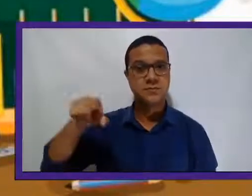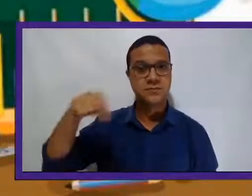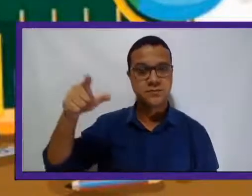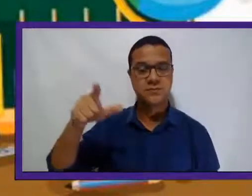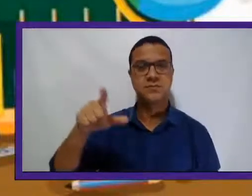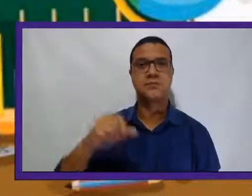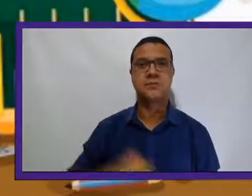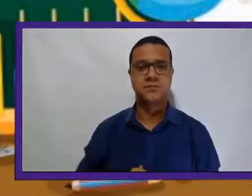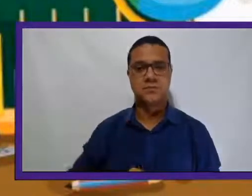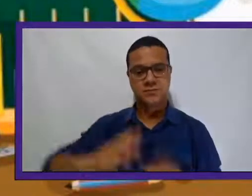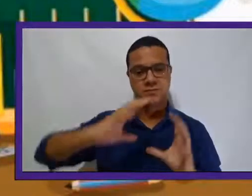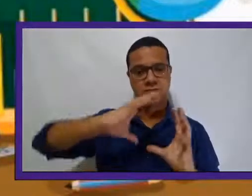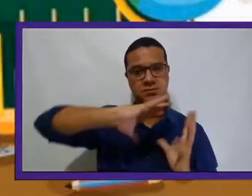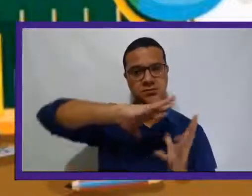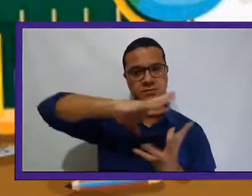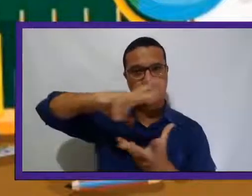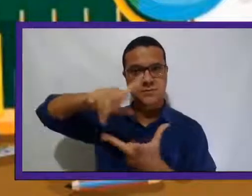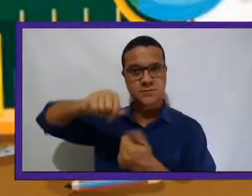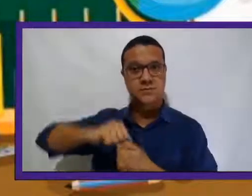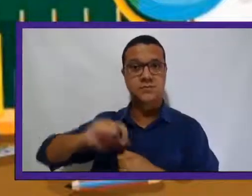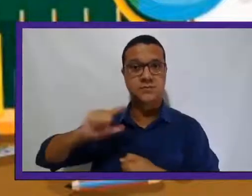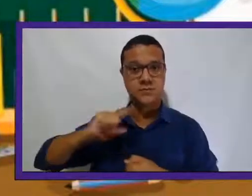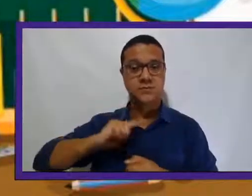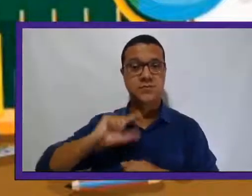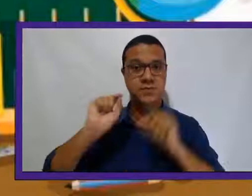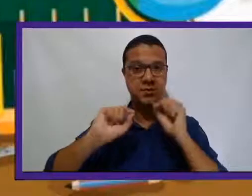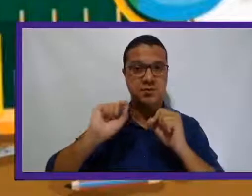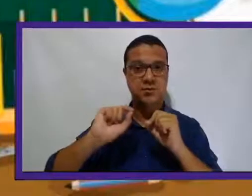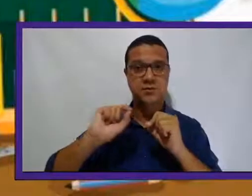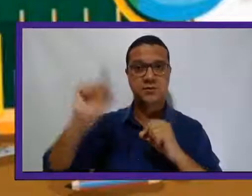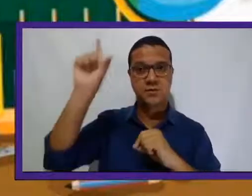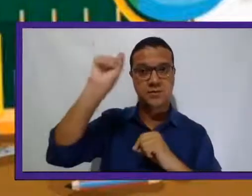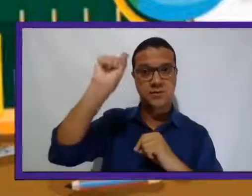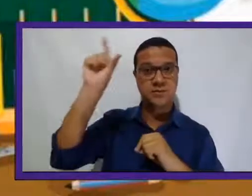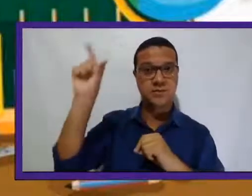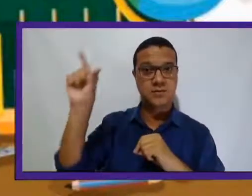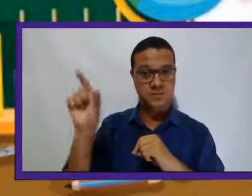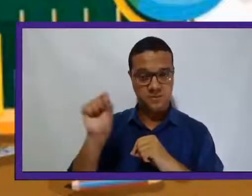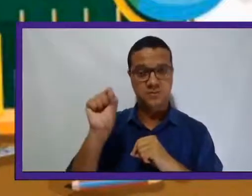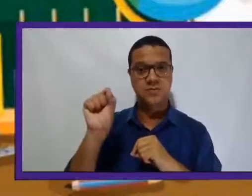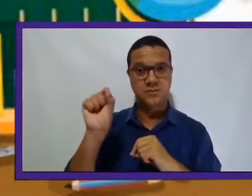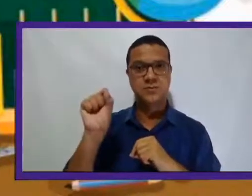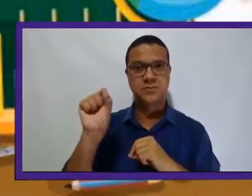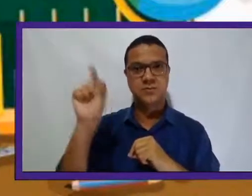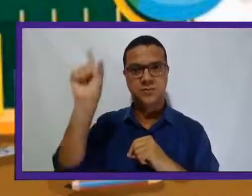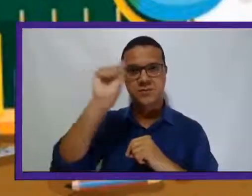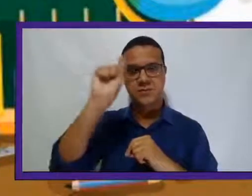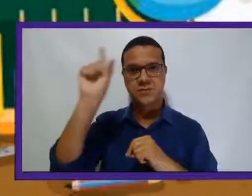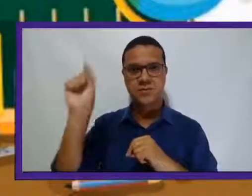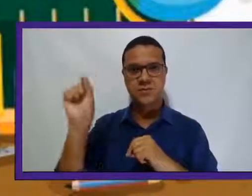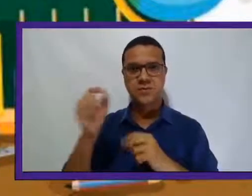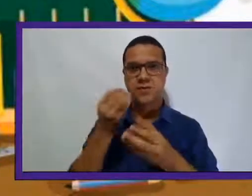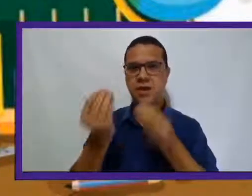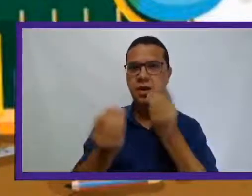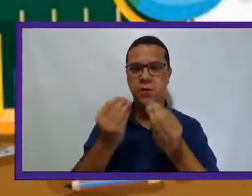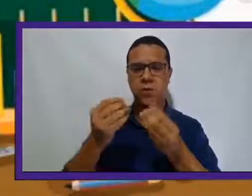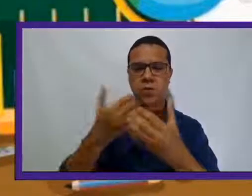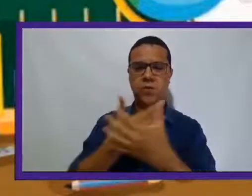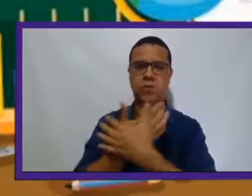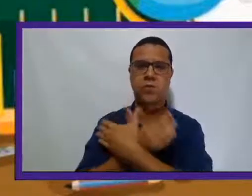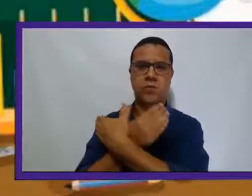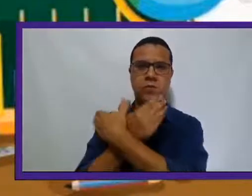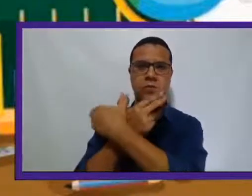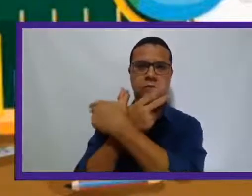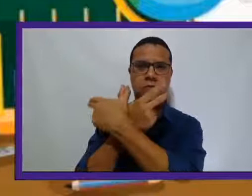Além da Terra Nós temos aí O satélite natural Da Terra Que é a Lua A Lua está ali Próxima à Terra